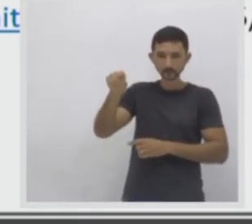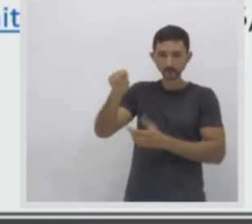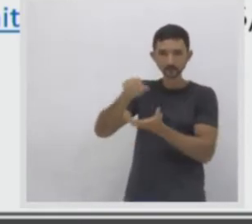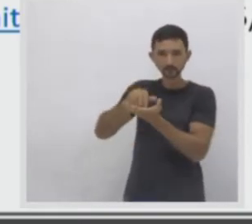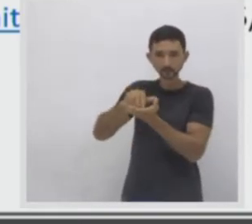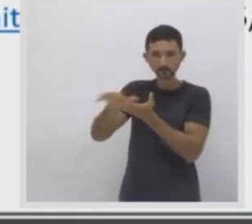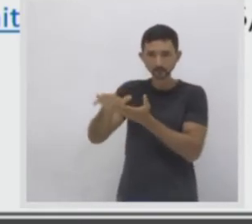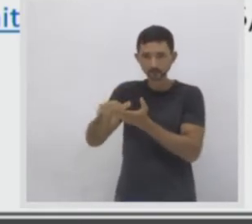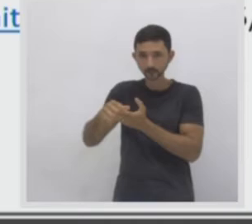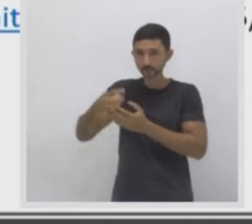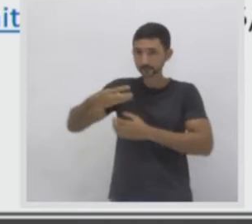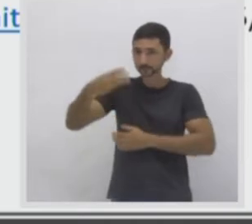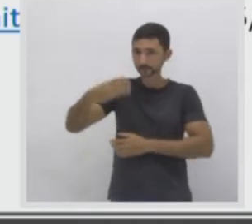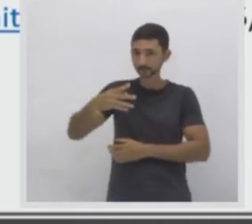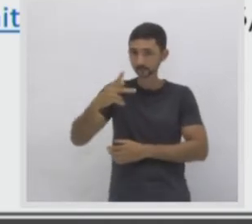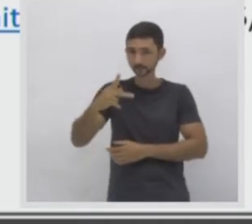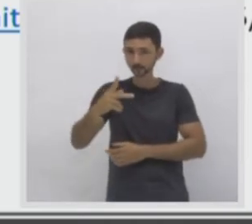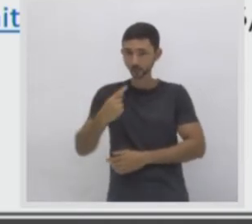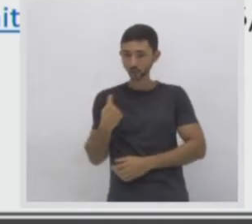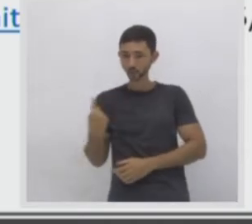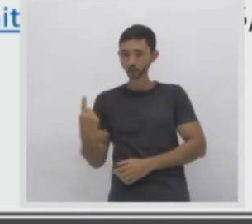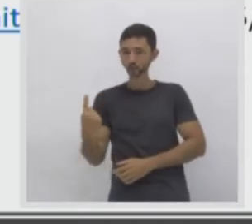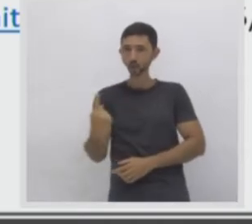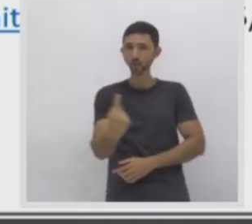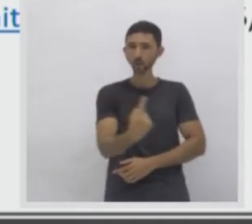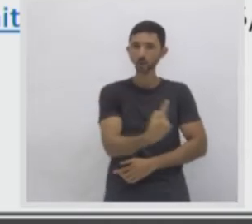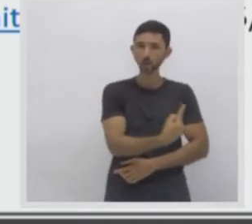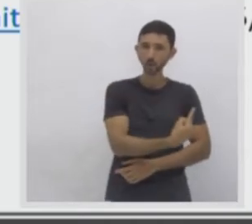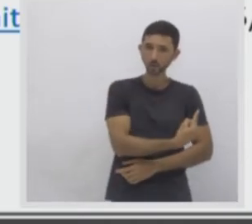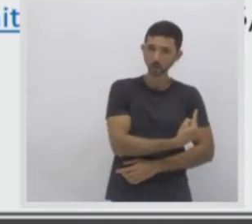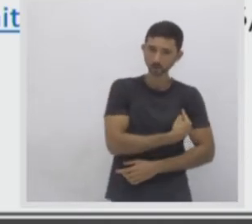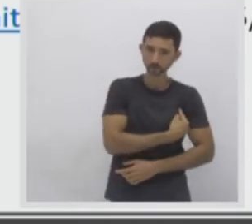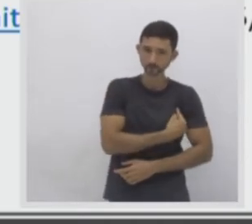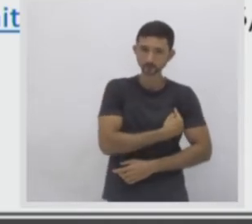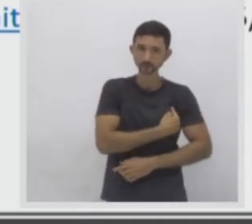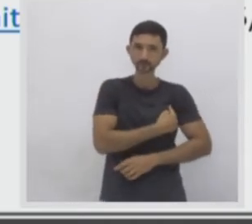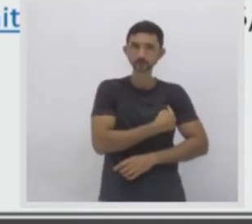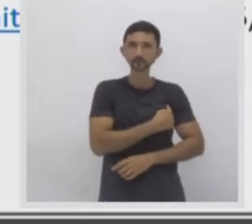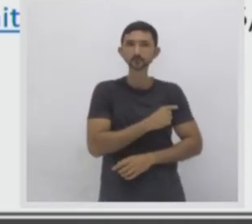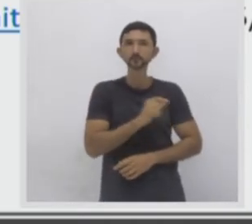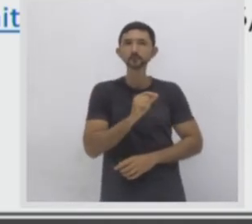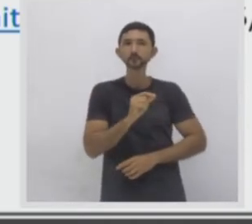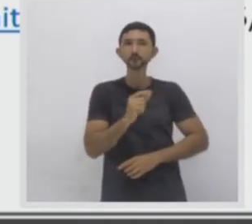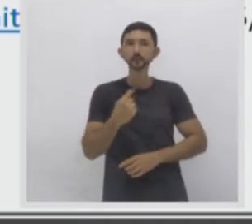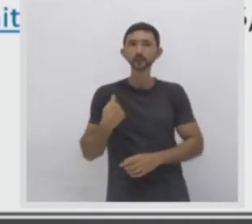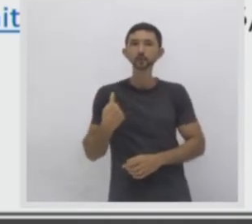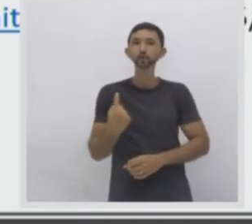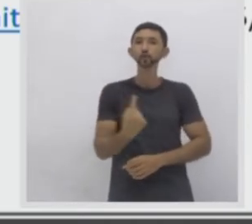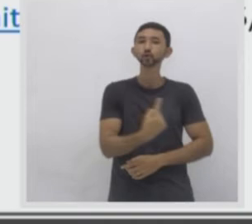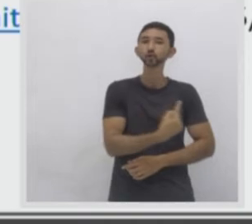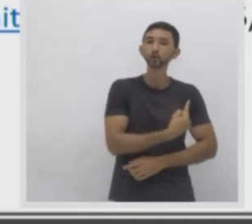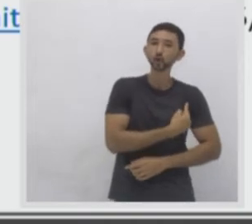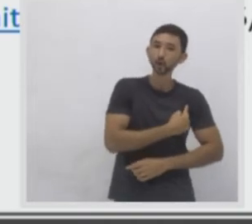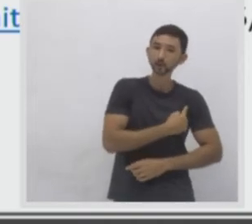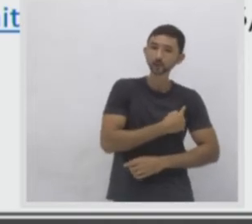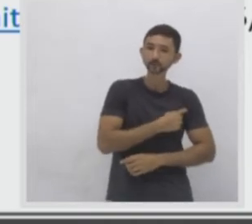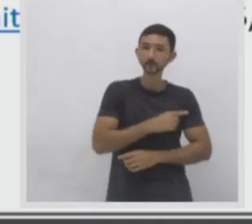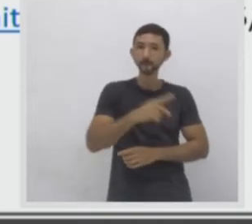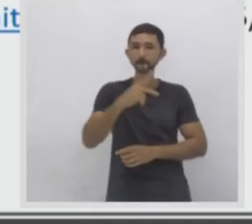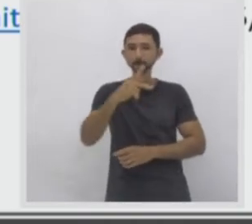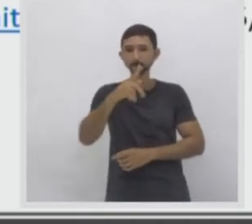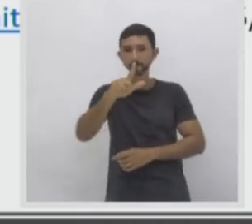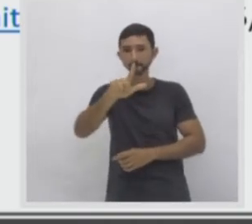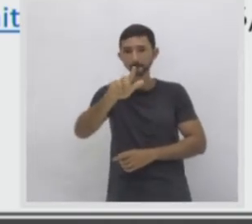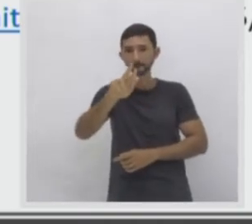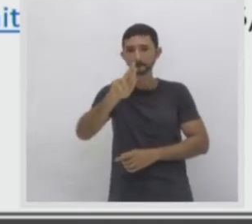singular. Nós transmitimos. Então, nós estamos começando a entrar no plural. Primeira